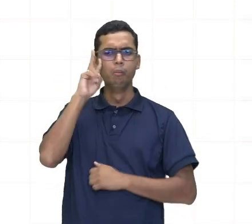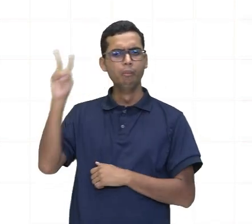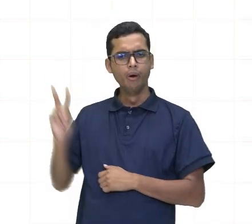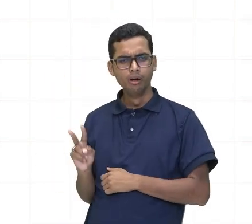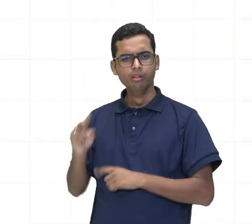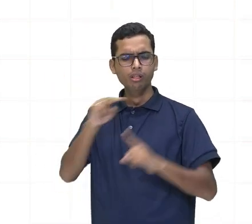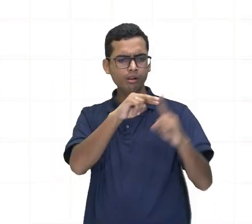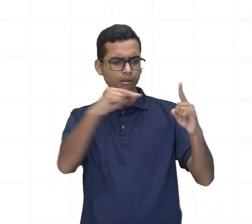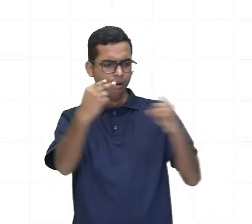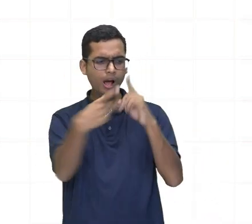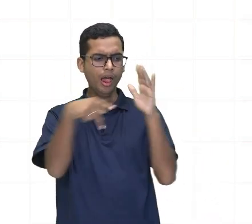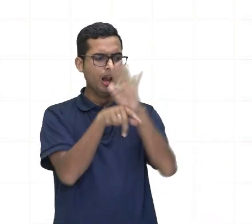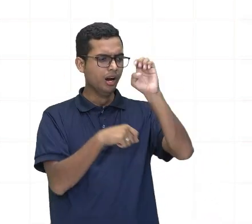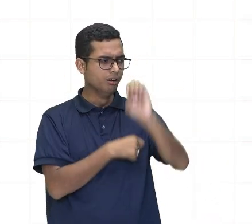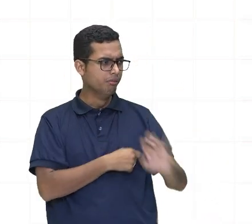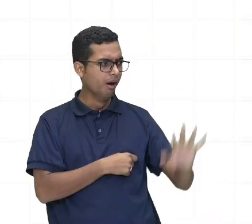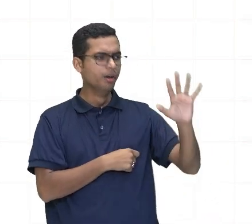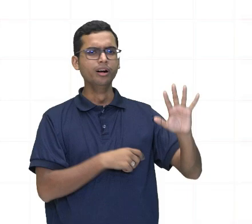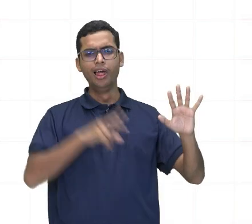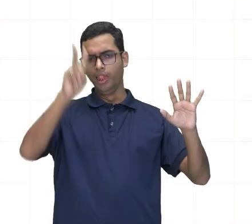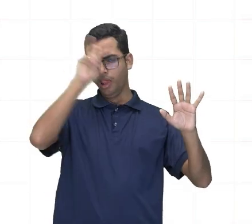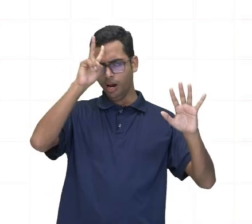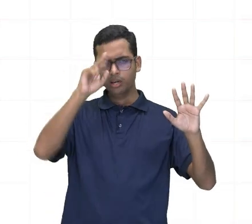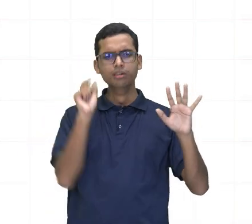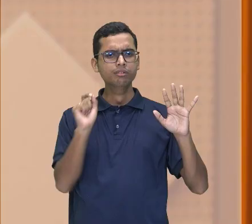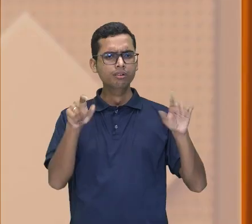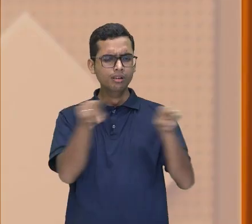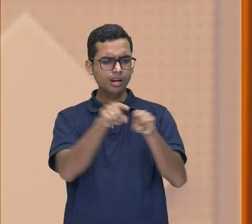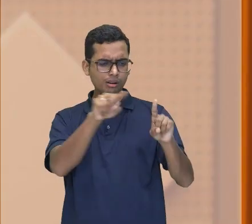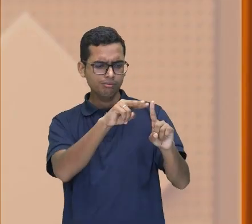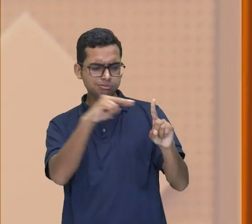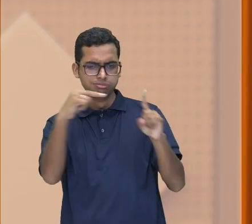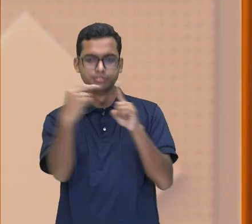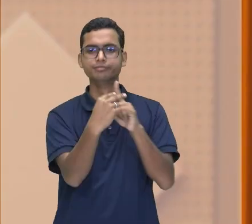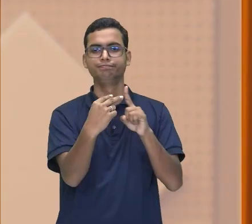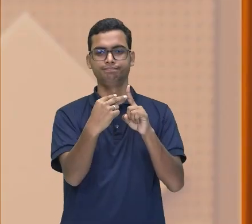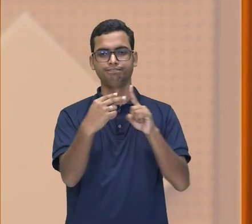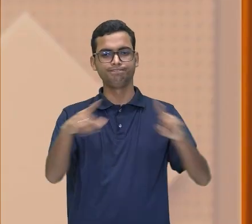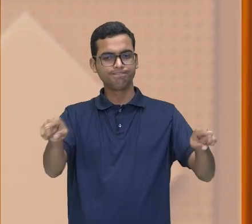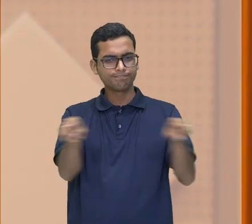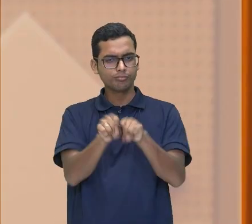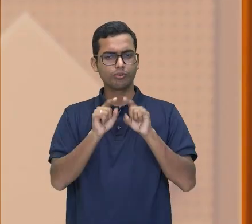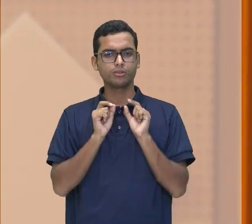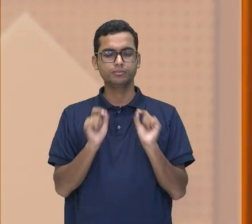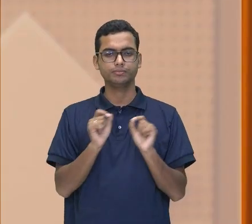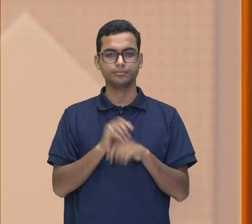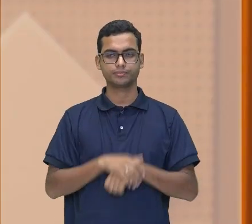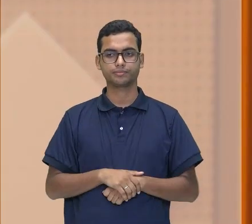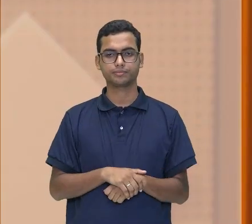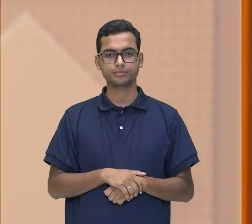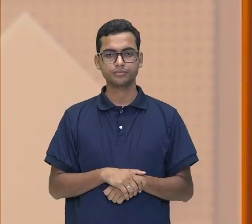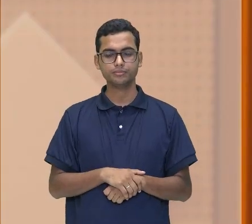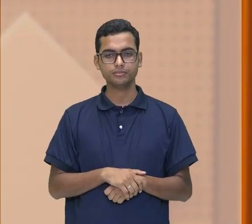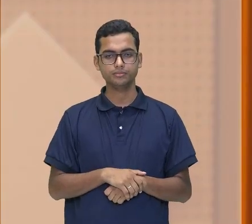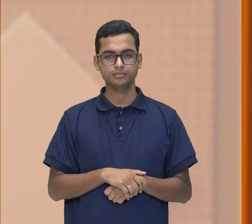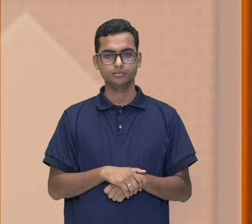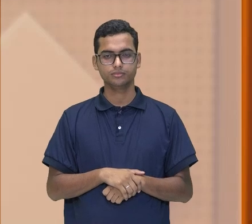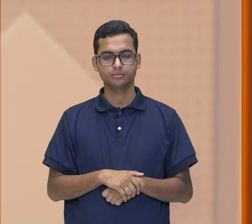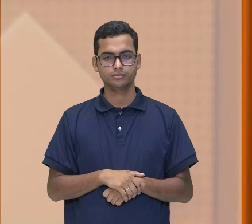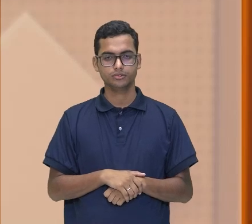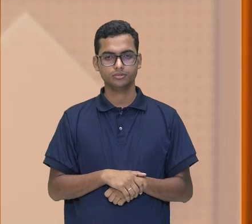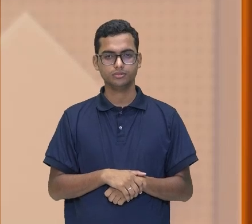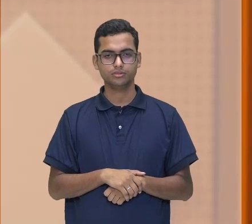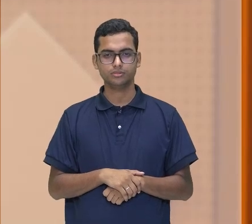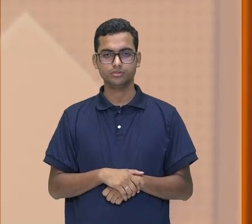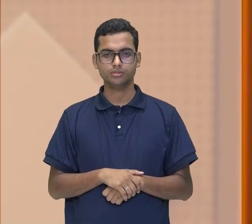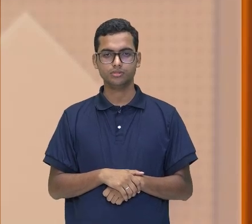visão eurocêntrica. Lembrando que essa visão, ela acaba também, vamos dizer assim, descredibilizando